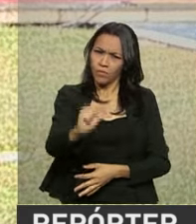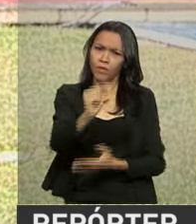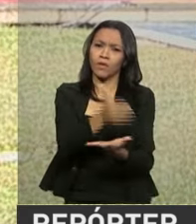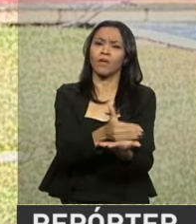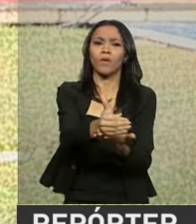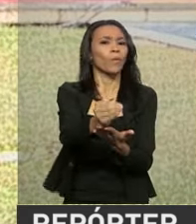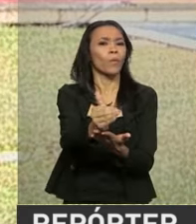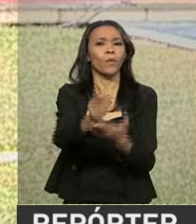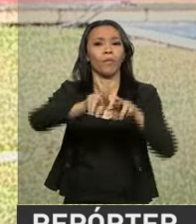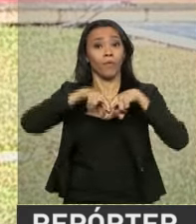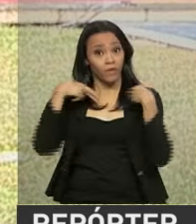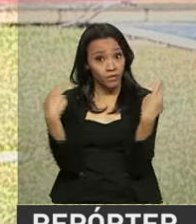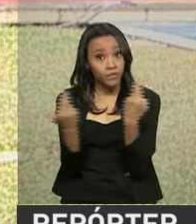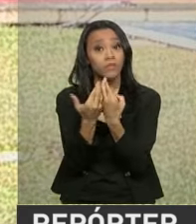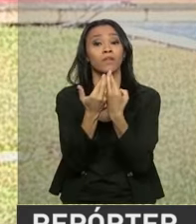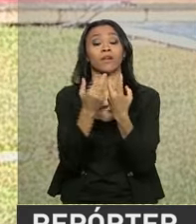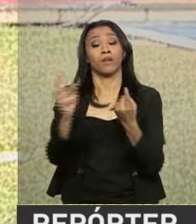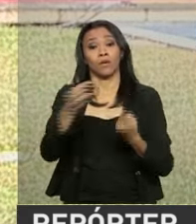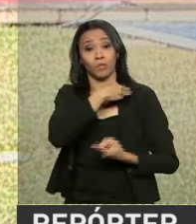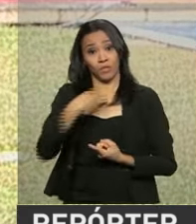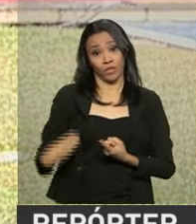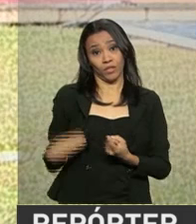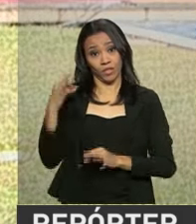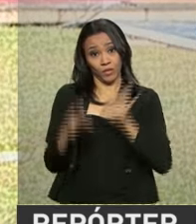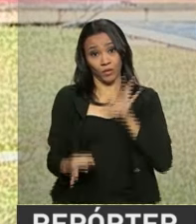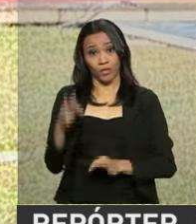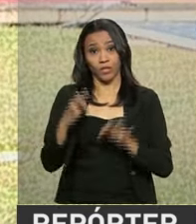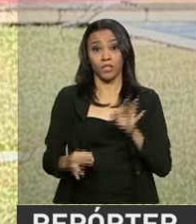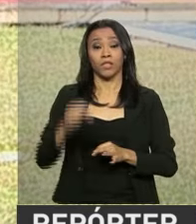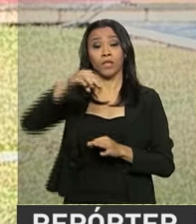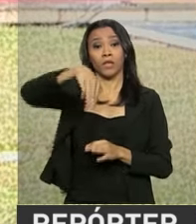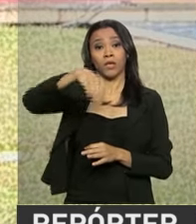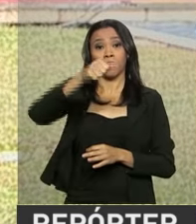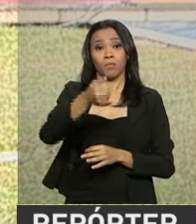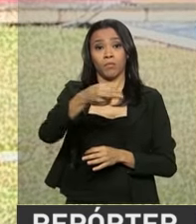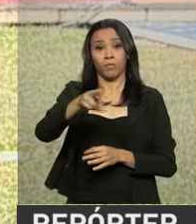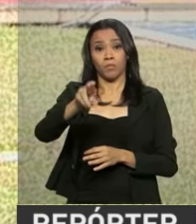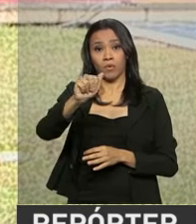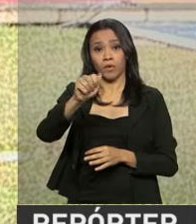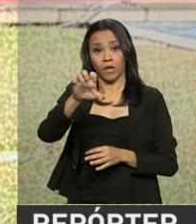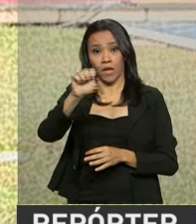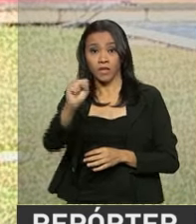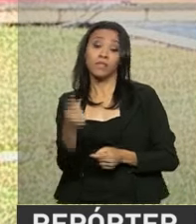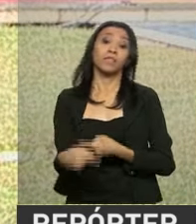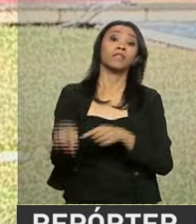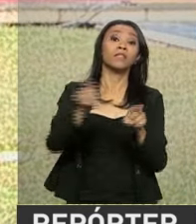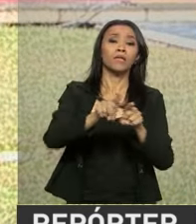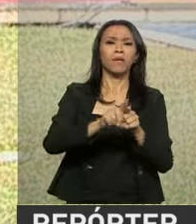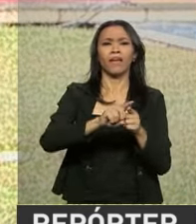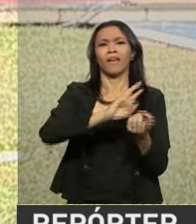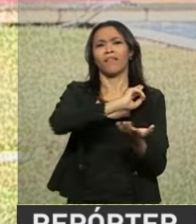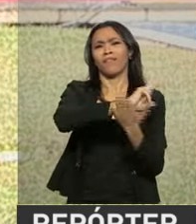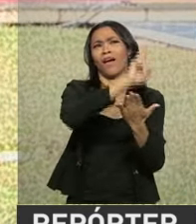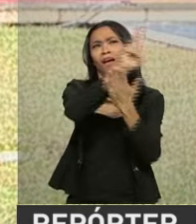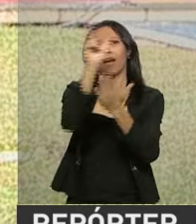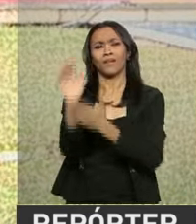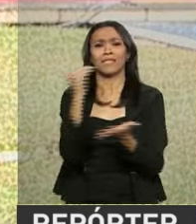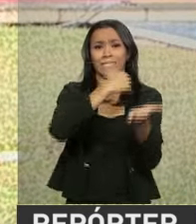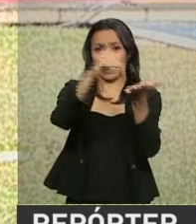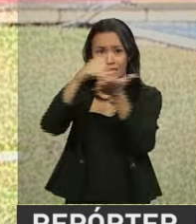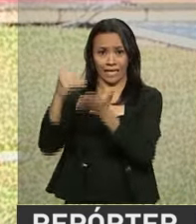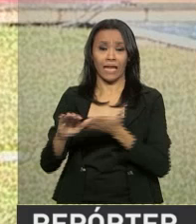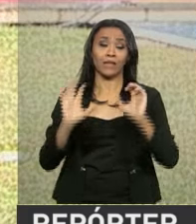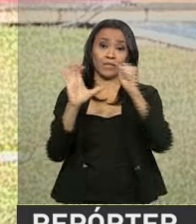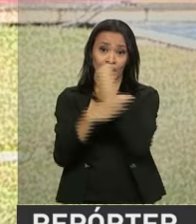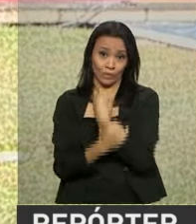a reunião do presidente com o ministro da Justiça, Alexandre de Moraes, e os secretários de Segurança Pública dos 26 estados, mais